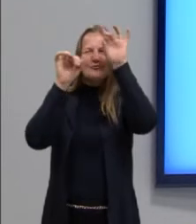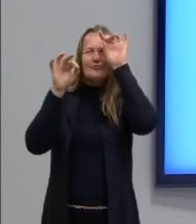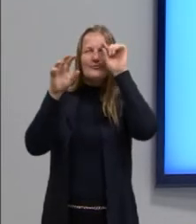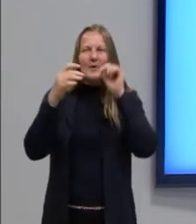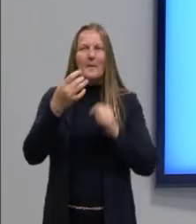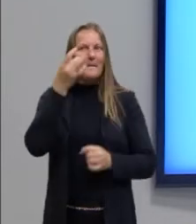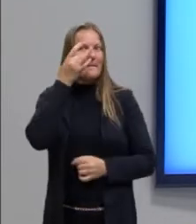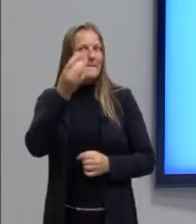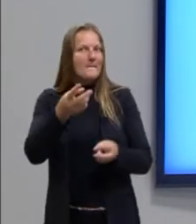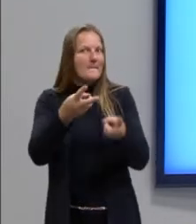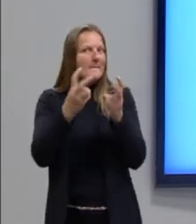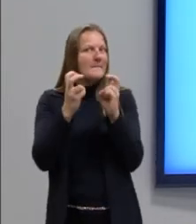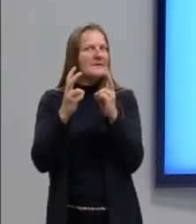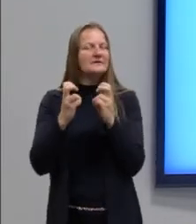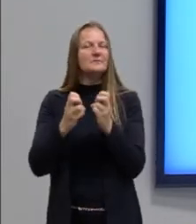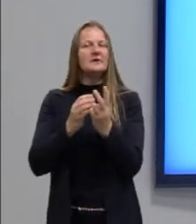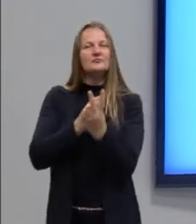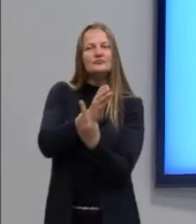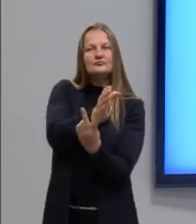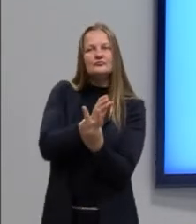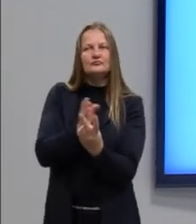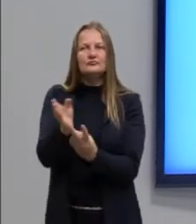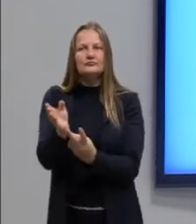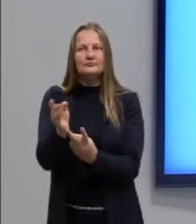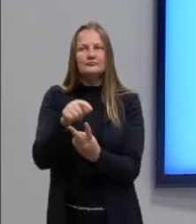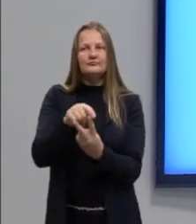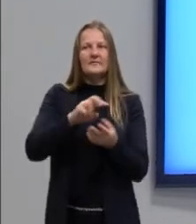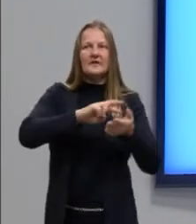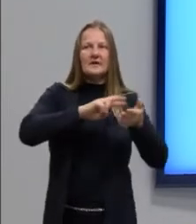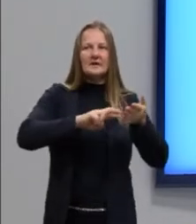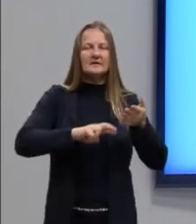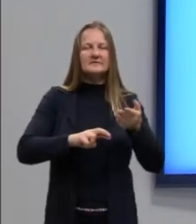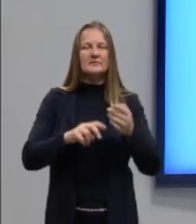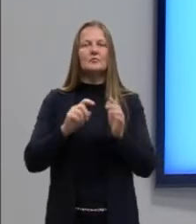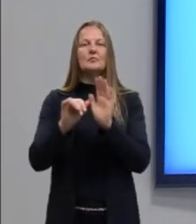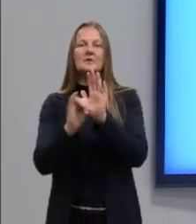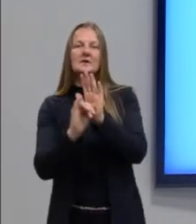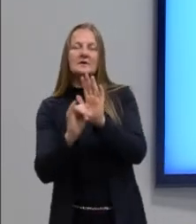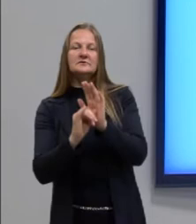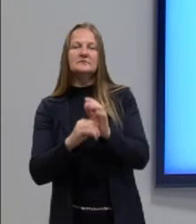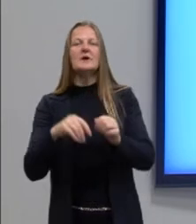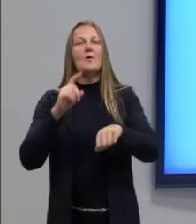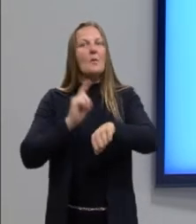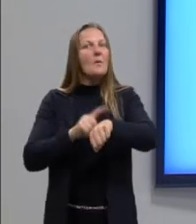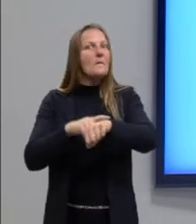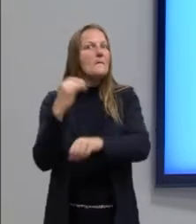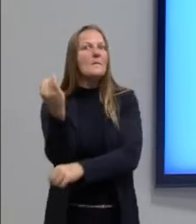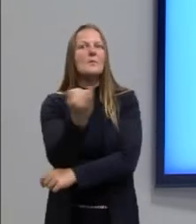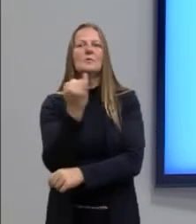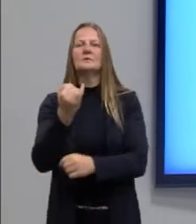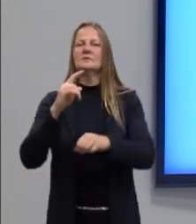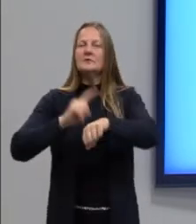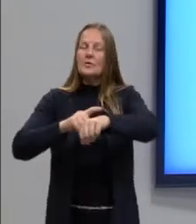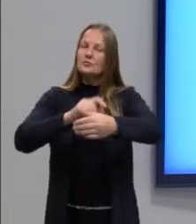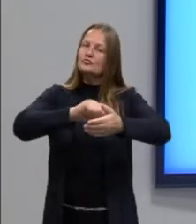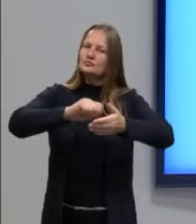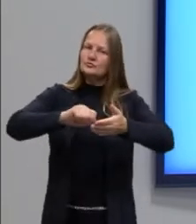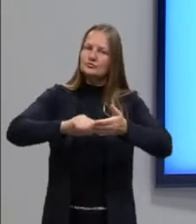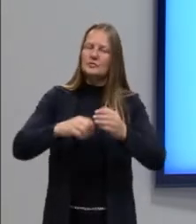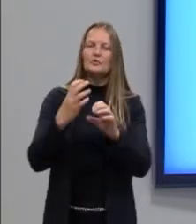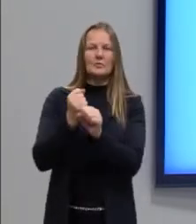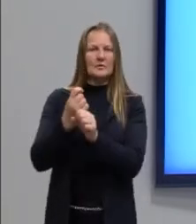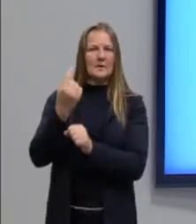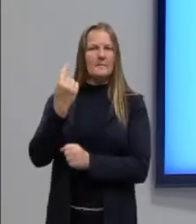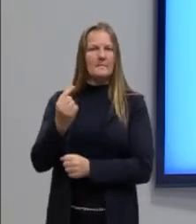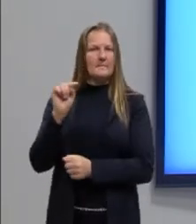perceber a diferença essa diferença que é essencial na hora de produzir a nossa redação o nosso texto nota 1000